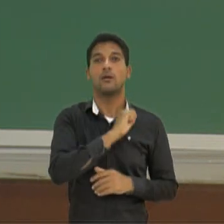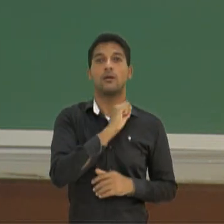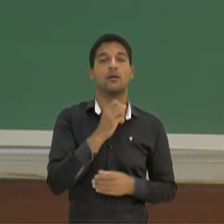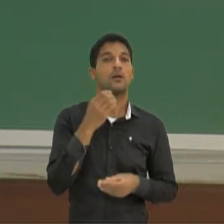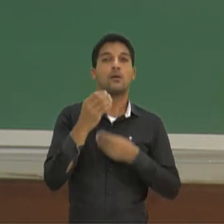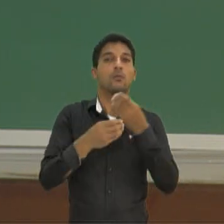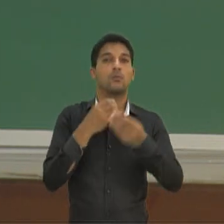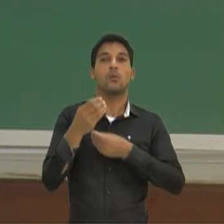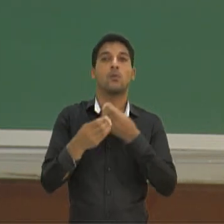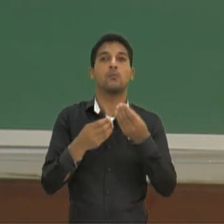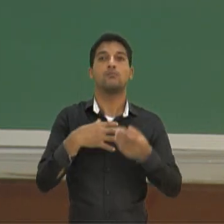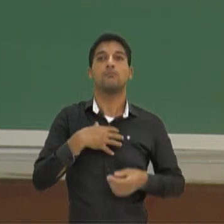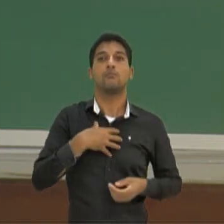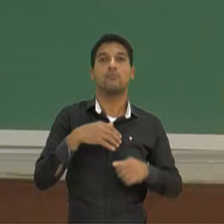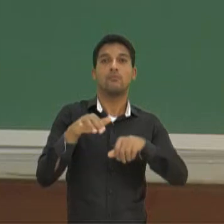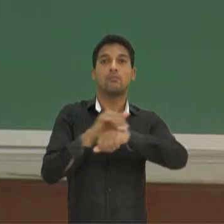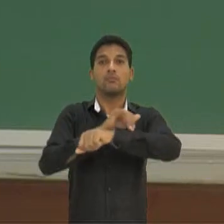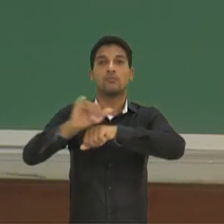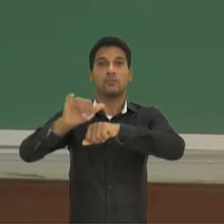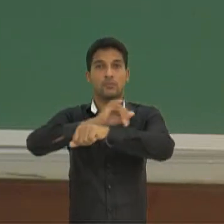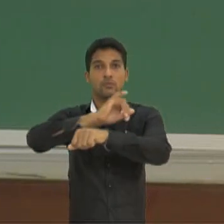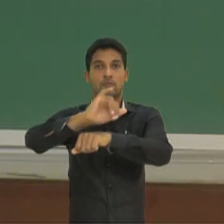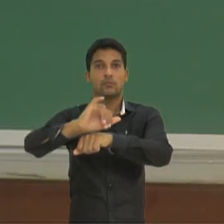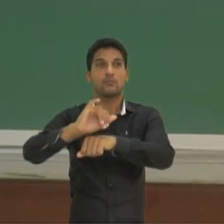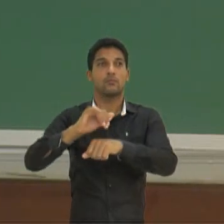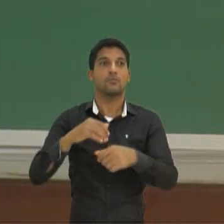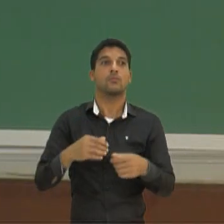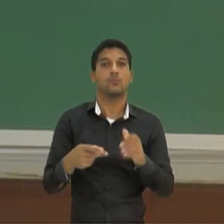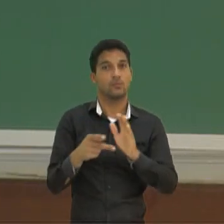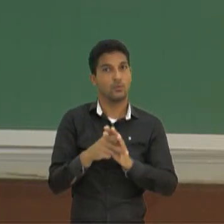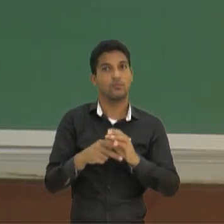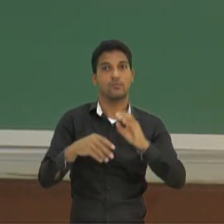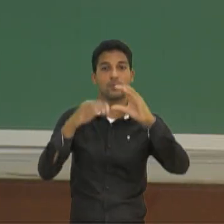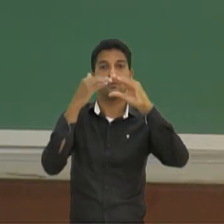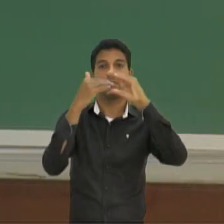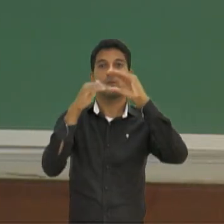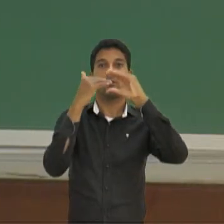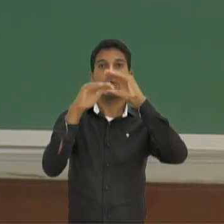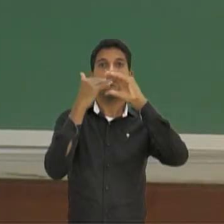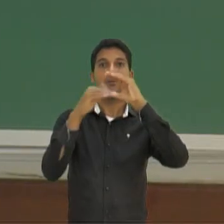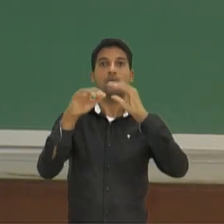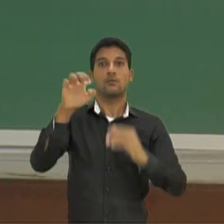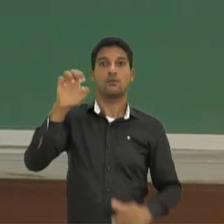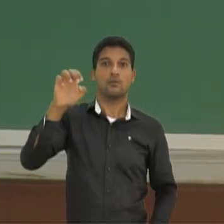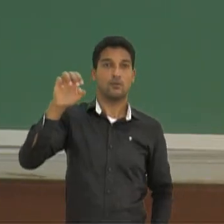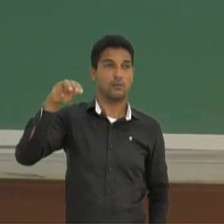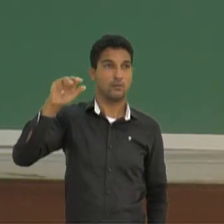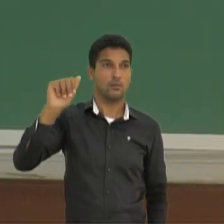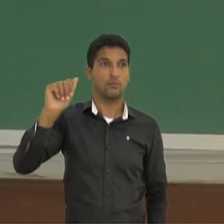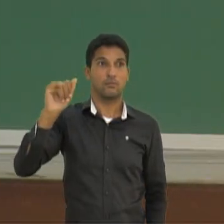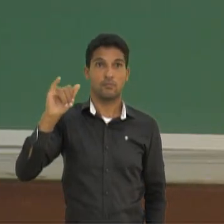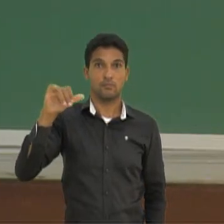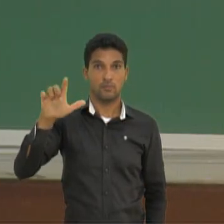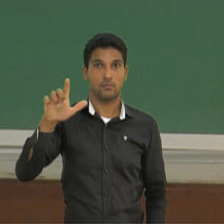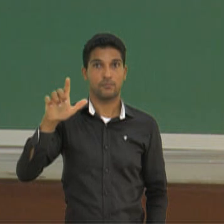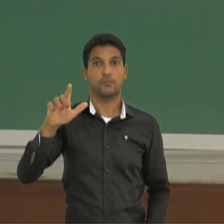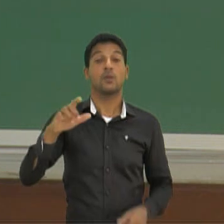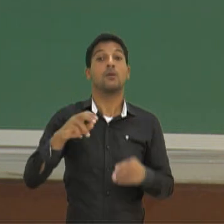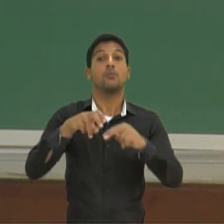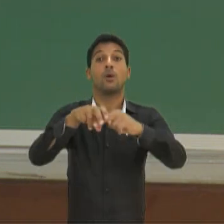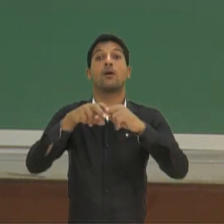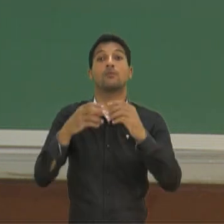as pessoas, de forma mais prática, com maior praticidade? Nós temos o e-mail, né? Então, a popularização do acesso à internet permitiu que as